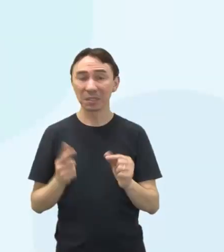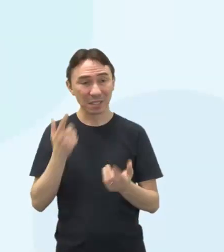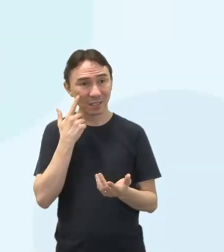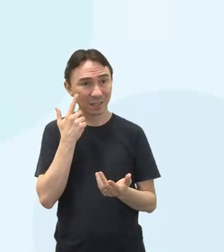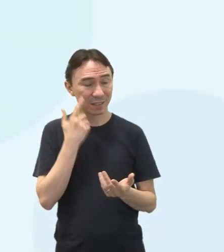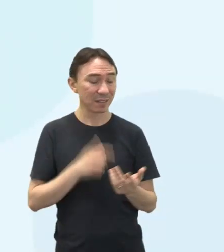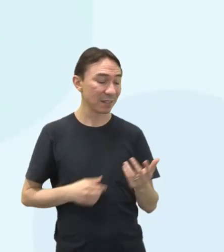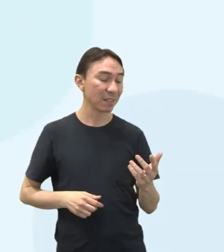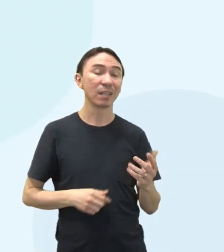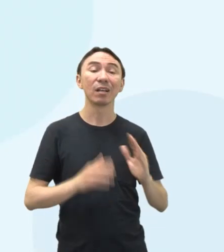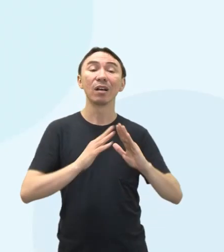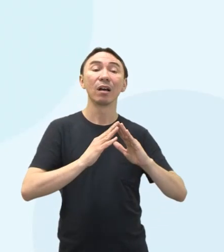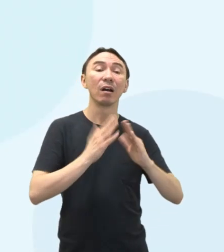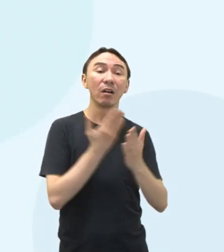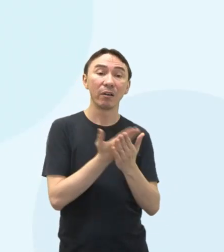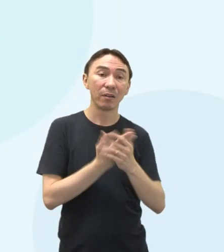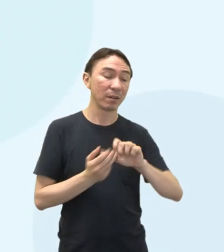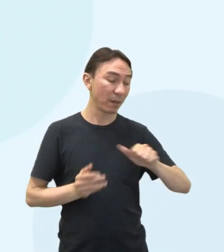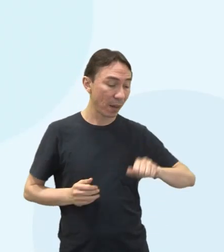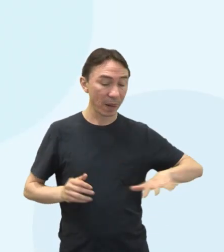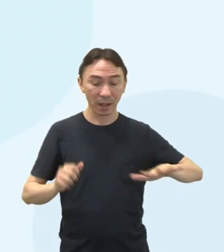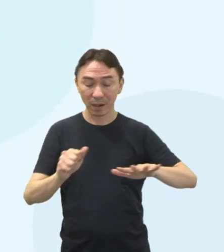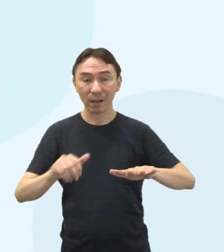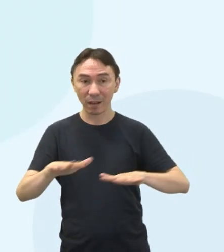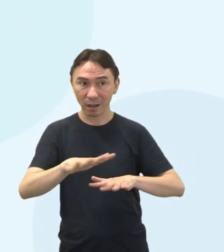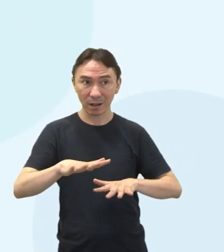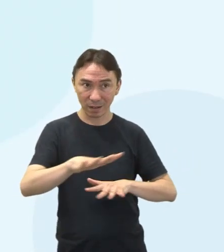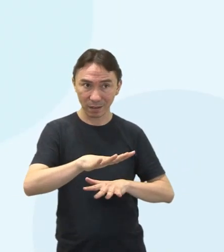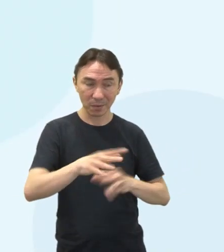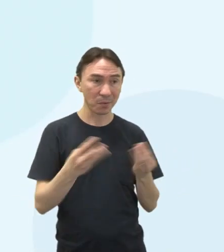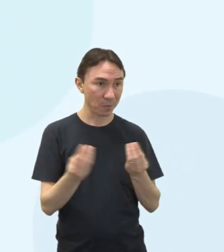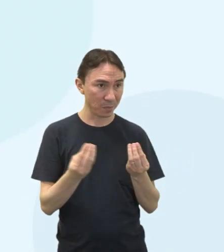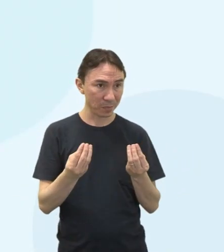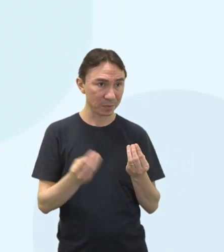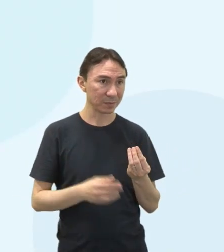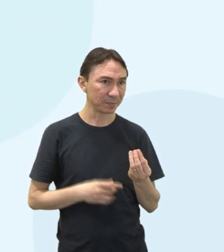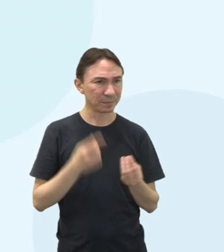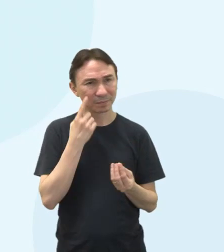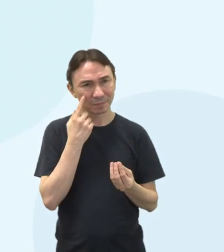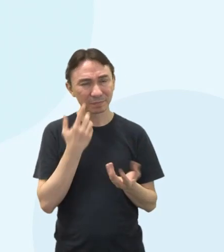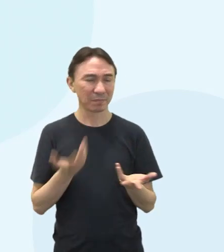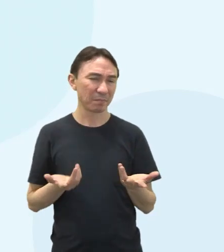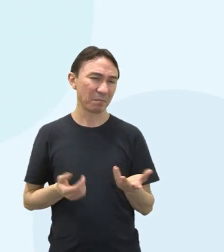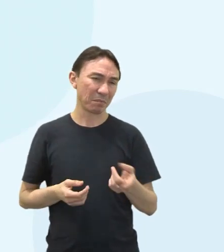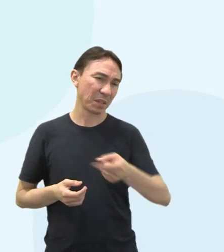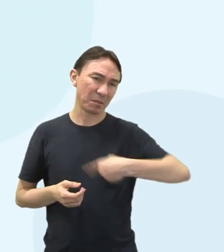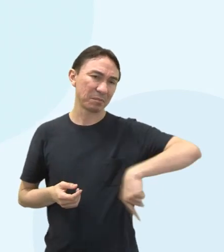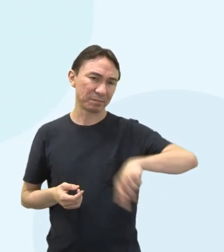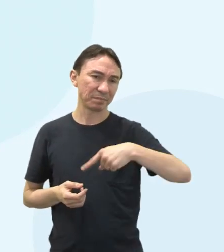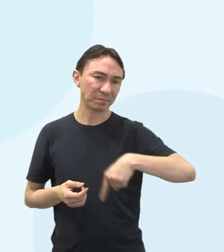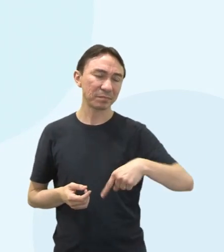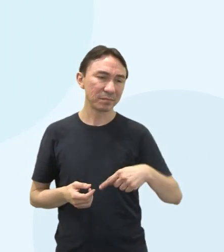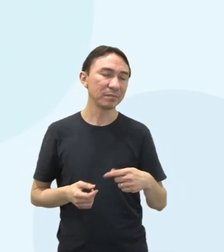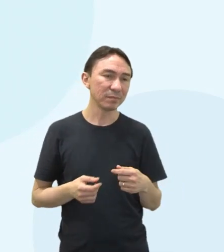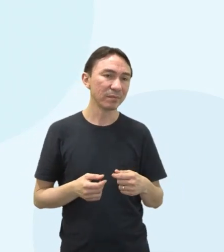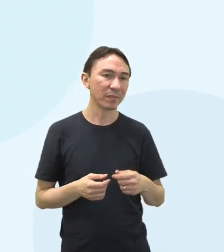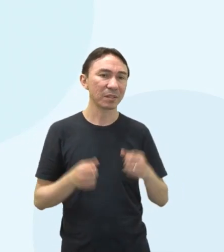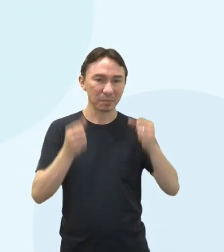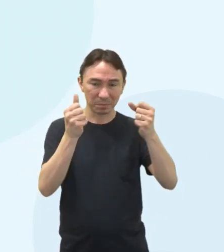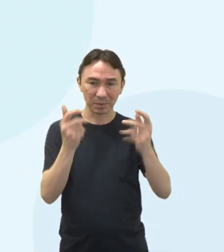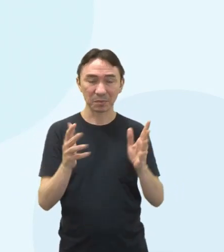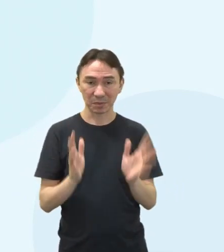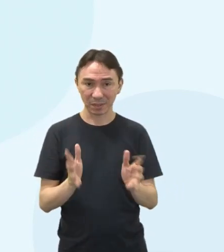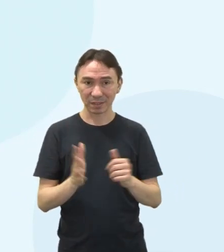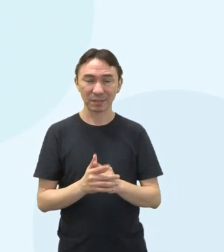escola né para este a organização Decide é diferente então nós falamos aqui no início